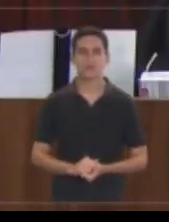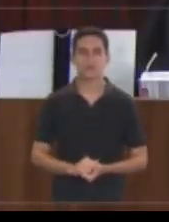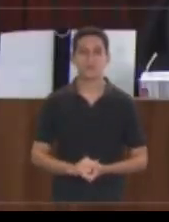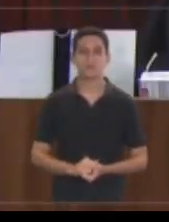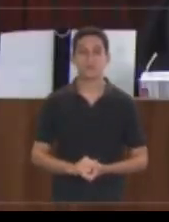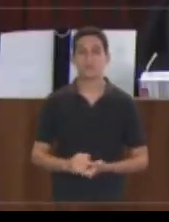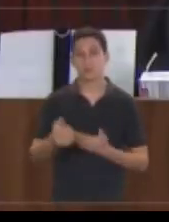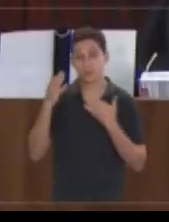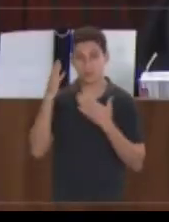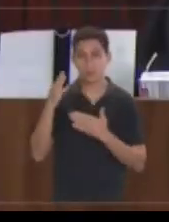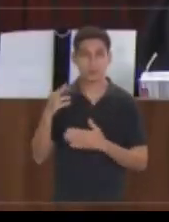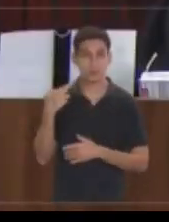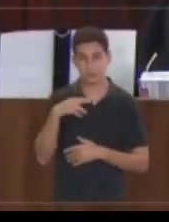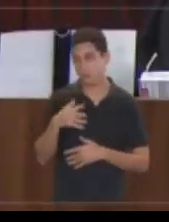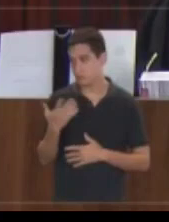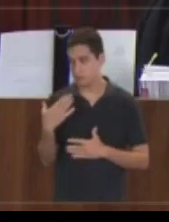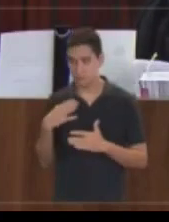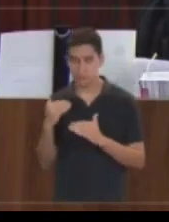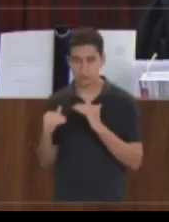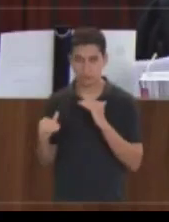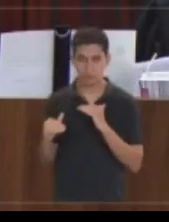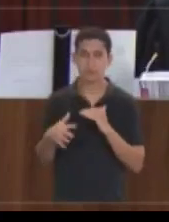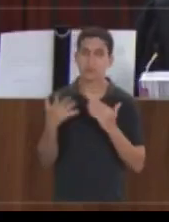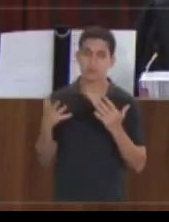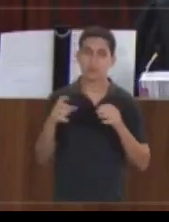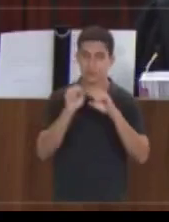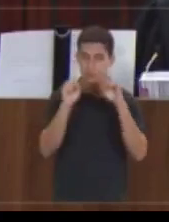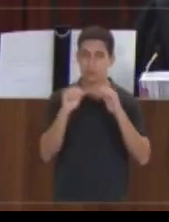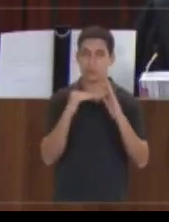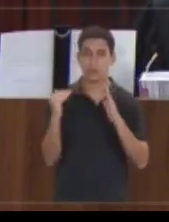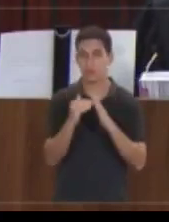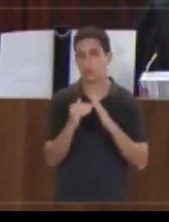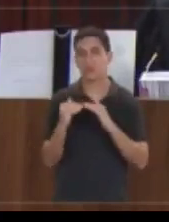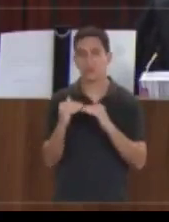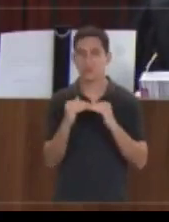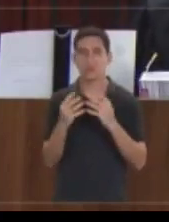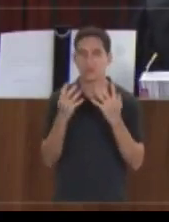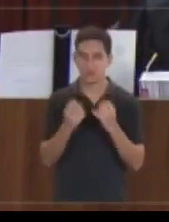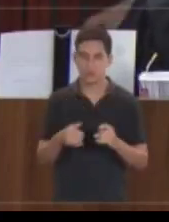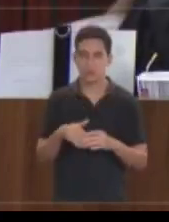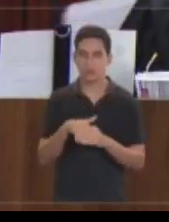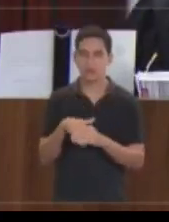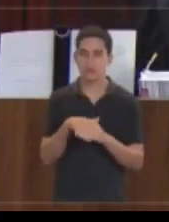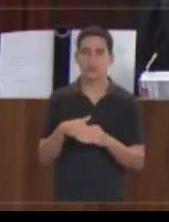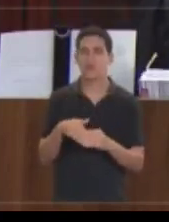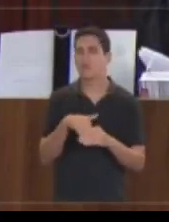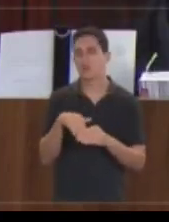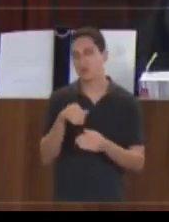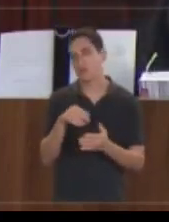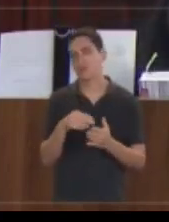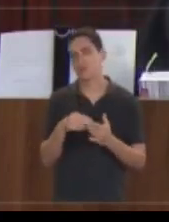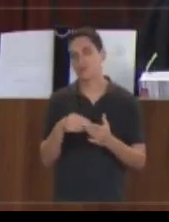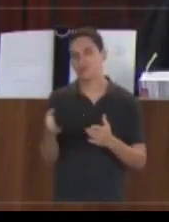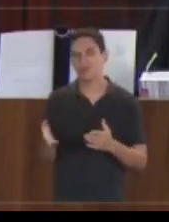Agradeço, eminente relator. Alguma divergência? O tribunal, por unanimidade, deu provimento ao agravo nos termos do voto do relator.